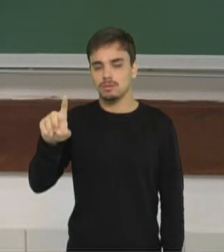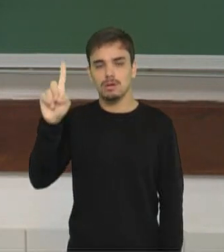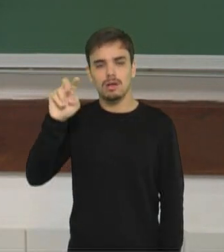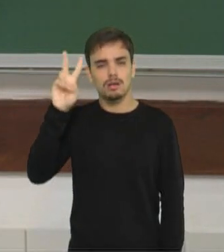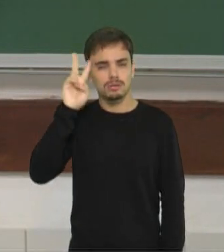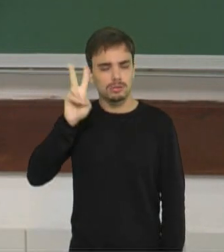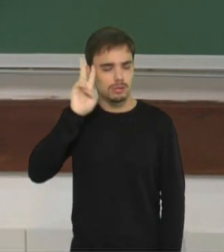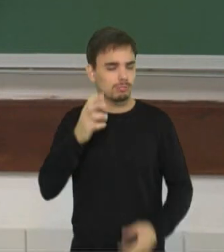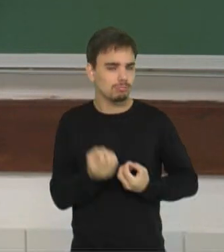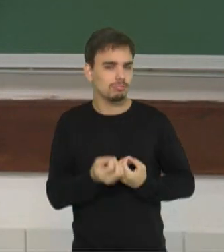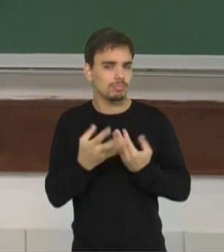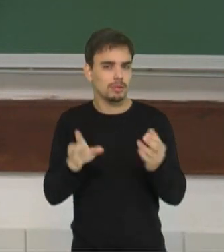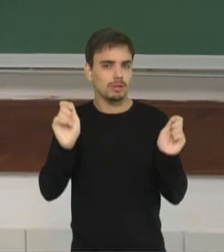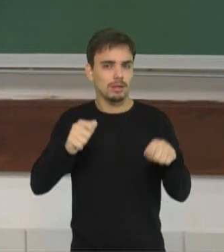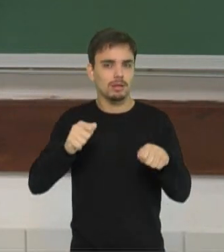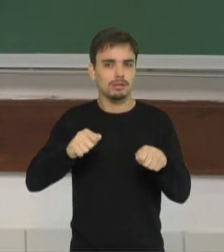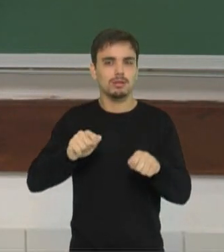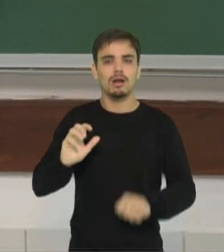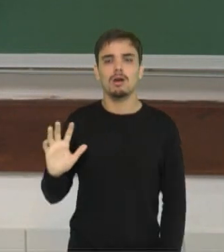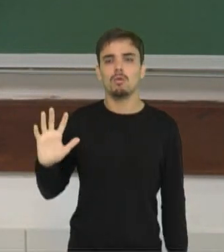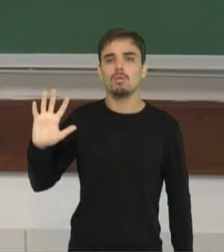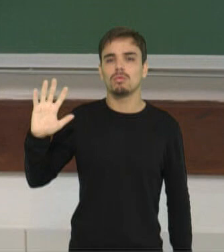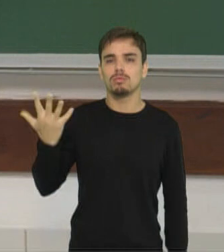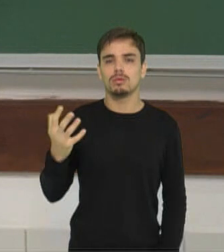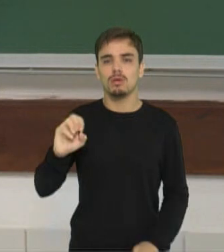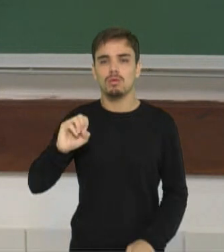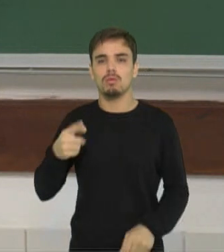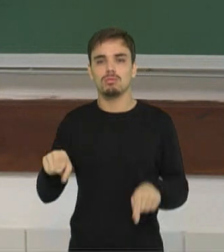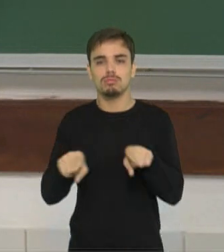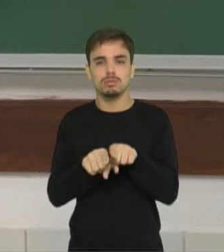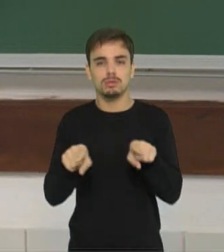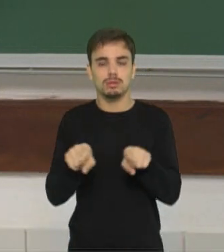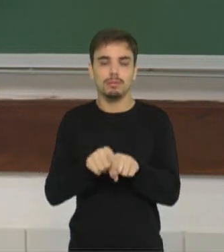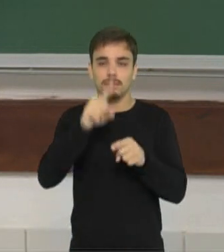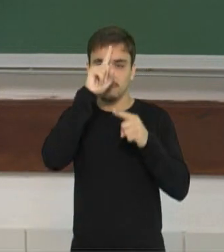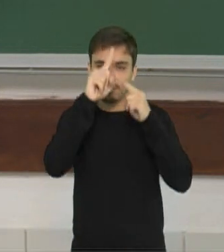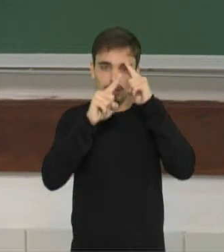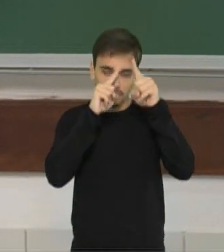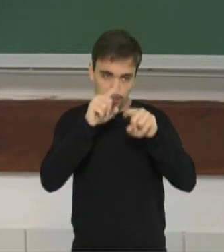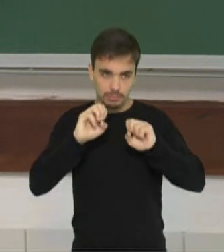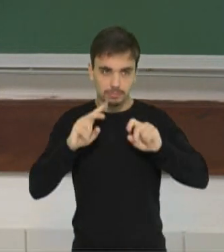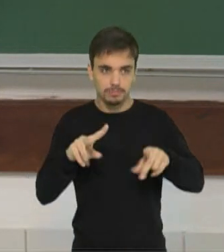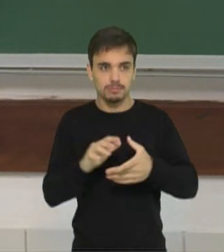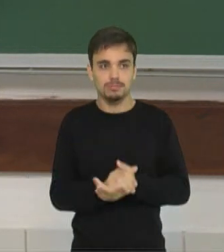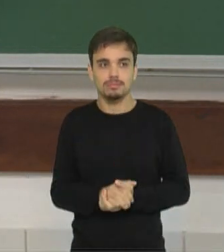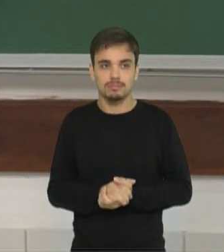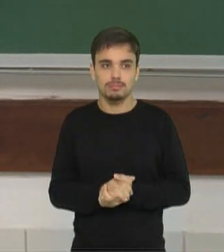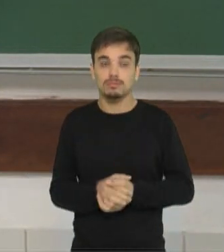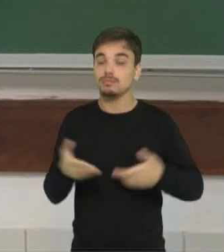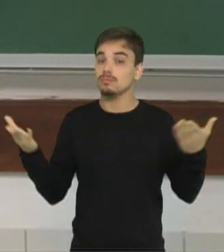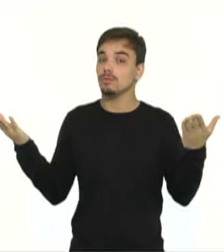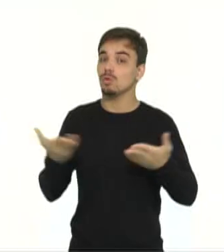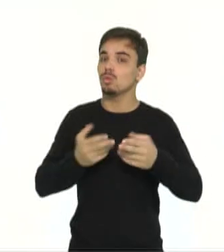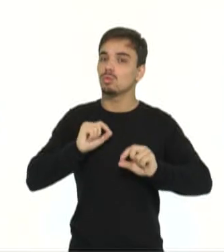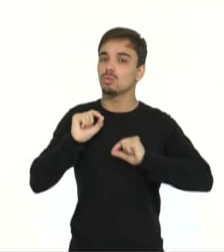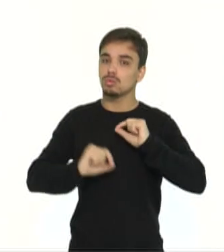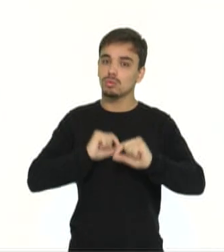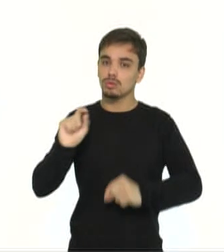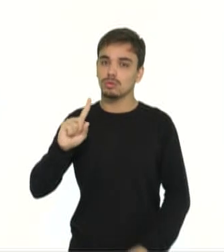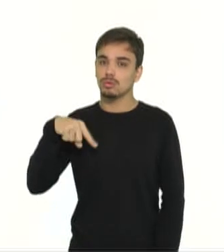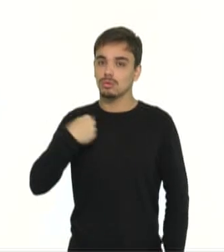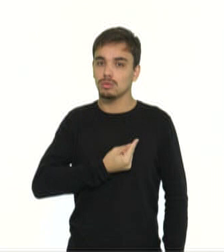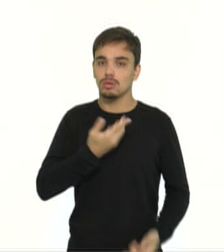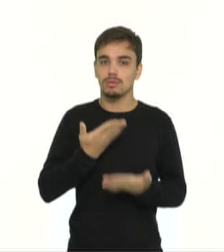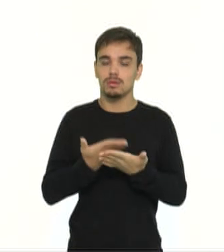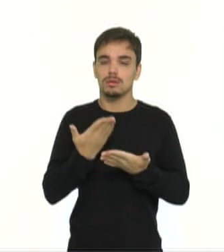né, contadas, que podem ter acontecido mesmo ou podem ser também inventadas. E hoje nós vamos